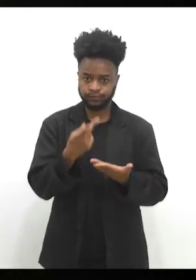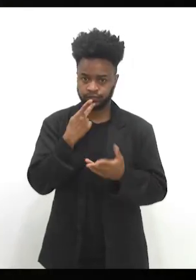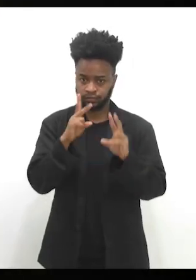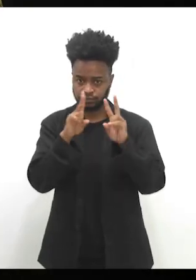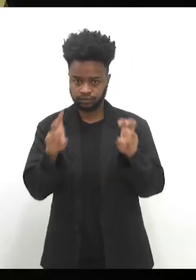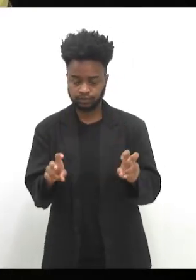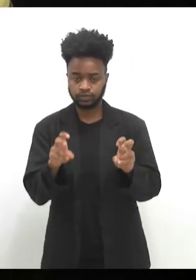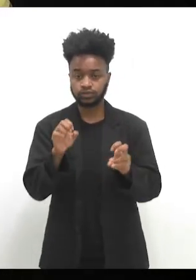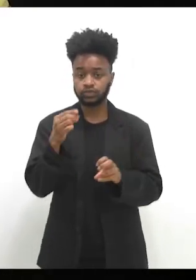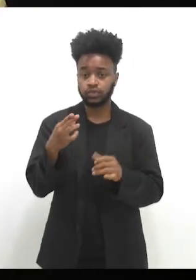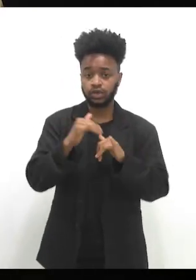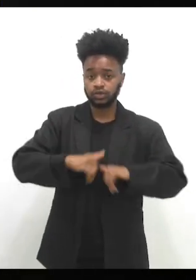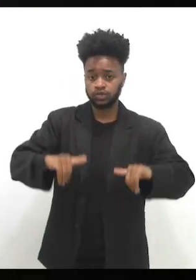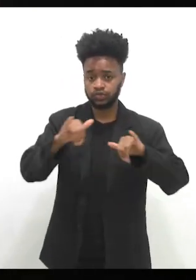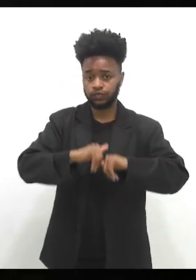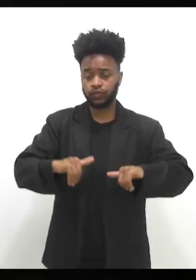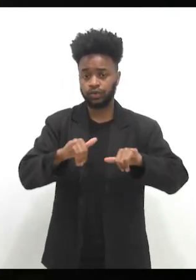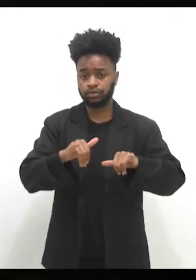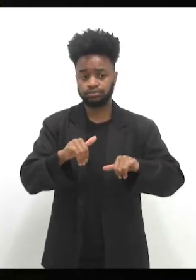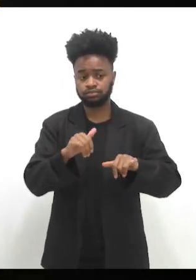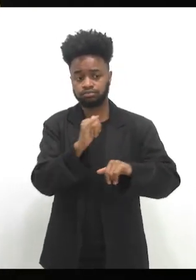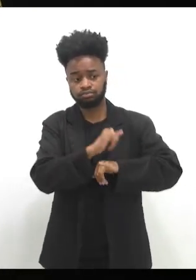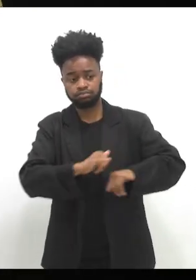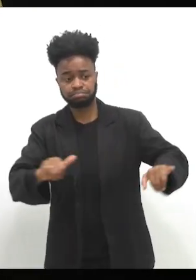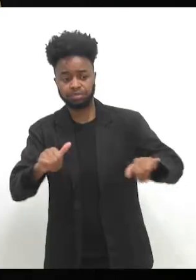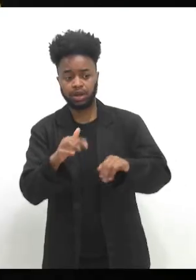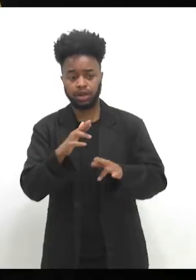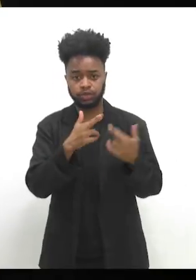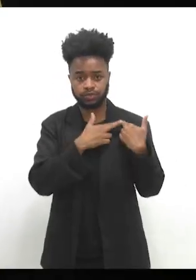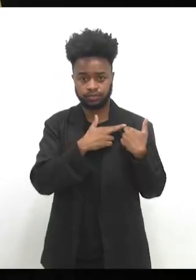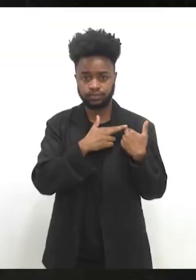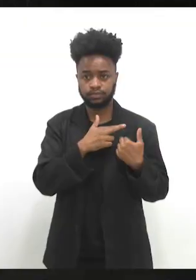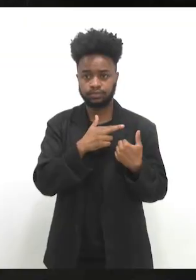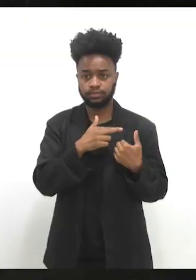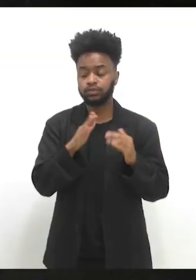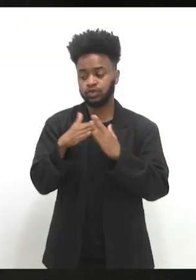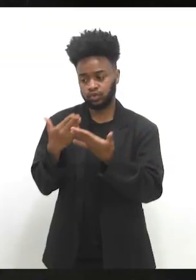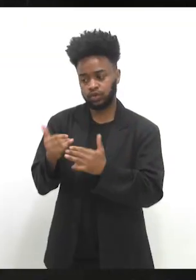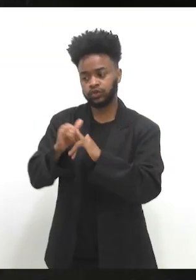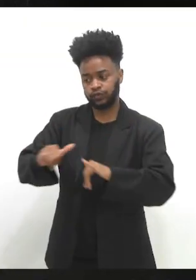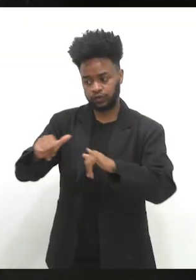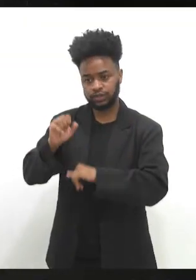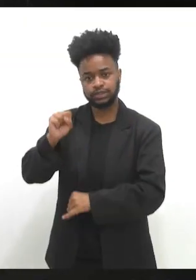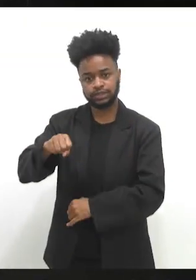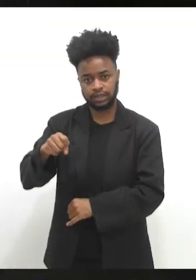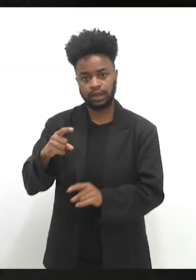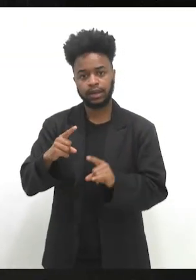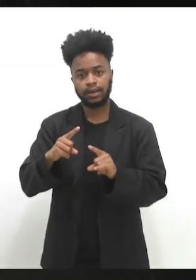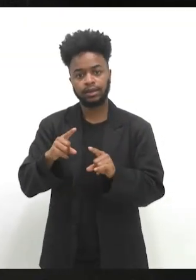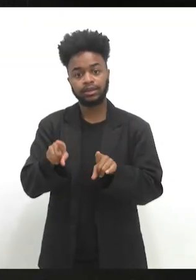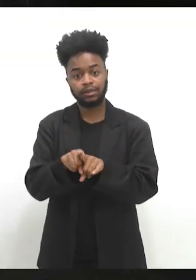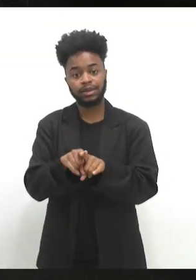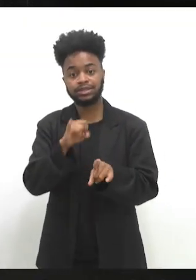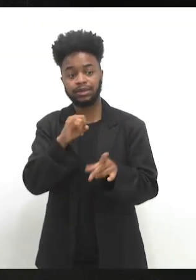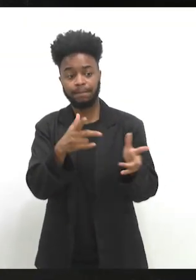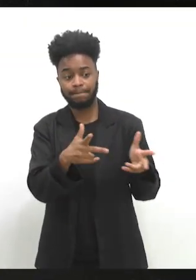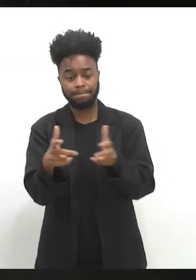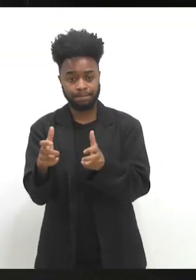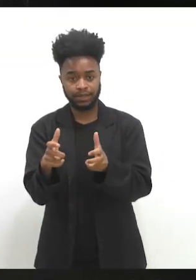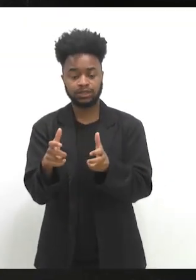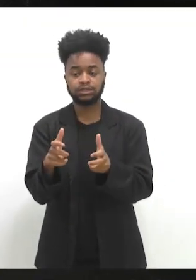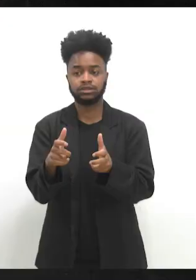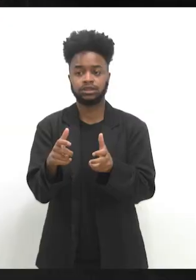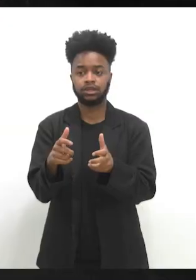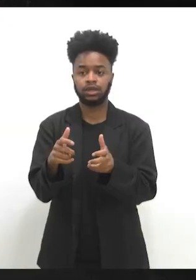escolas falam sobre isso? As escolas divulgam isso para os responsáveis? Isso existe? As escolas divulgam, sim, inclusive quando constata-se, né,